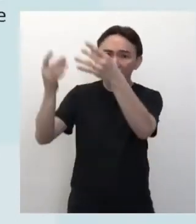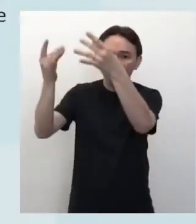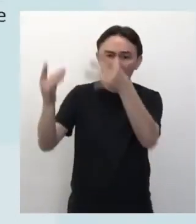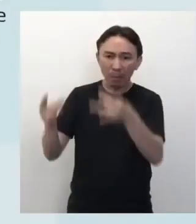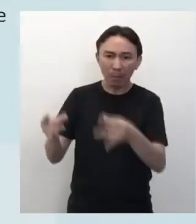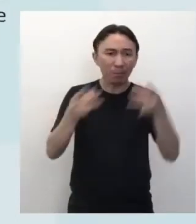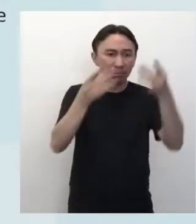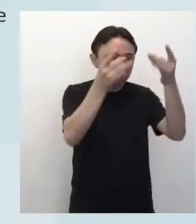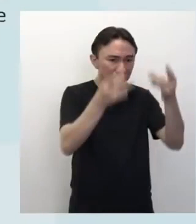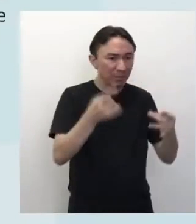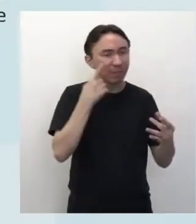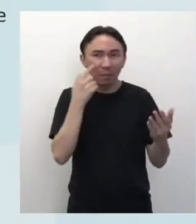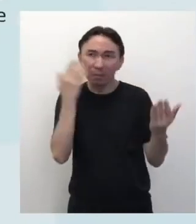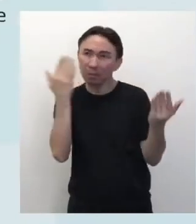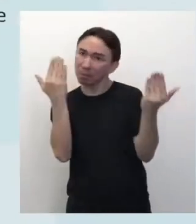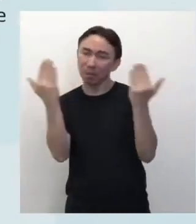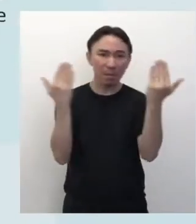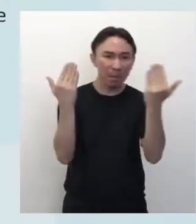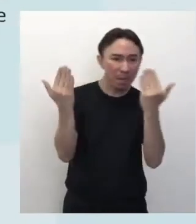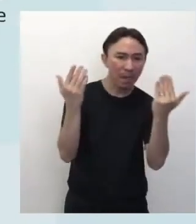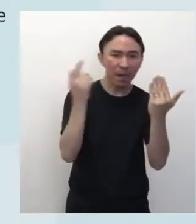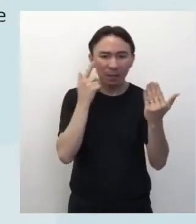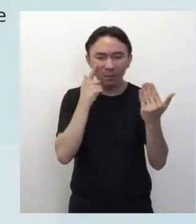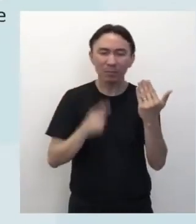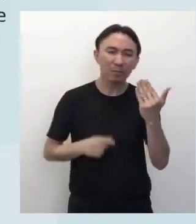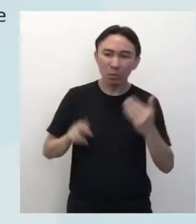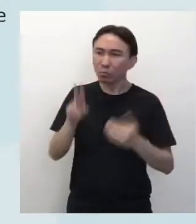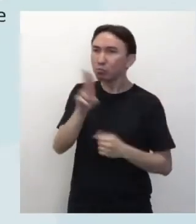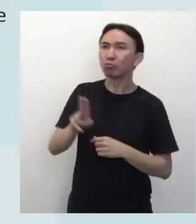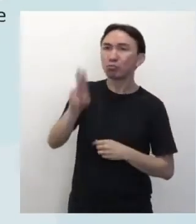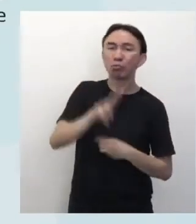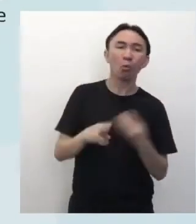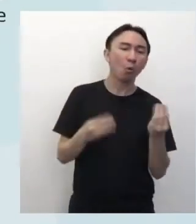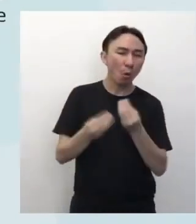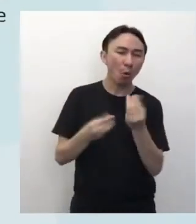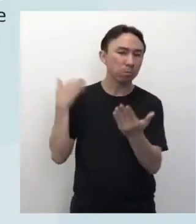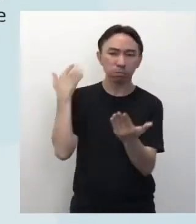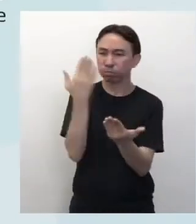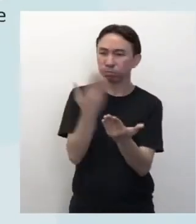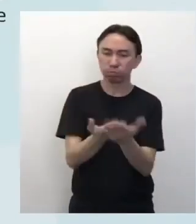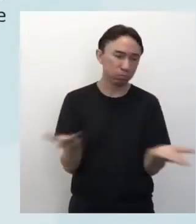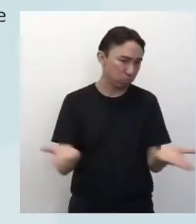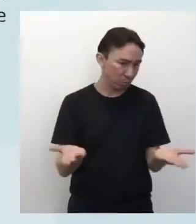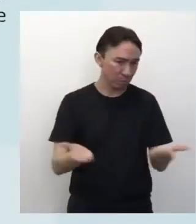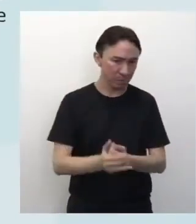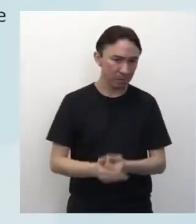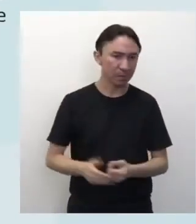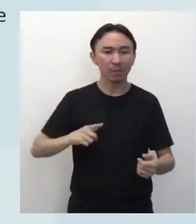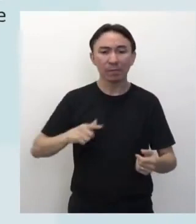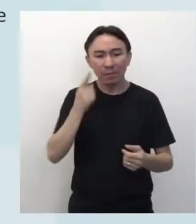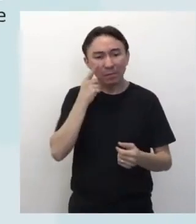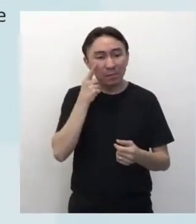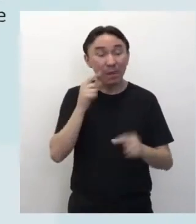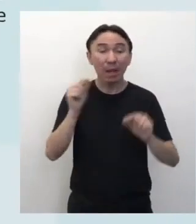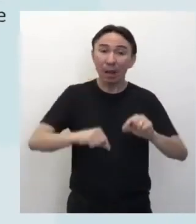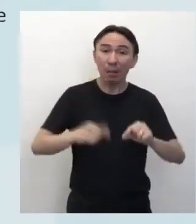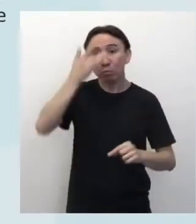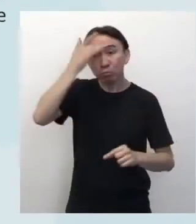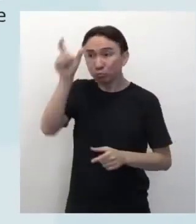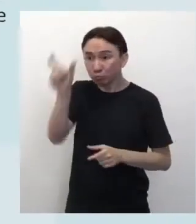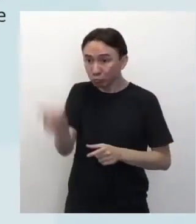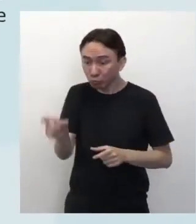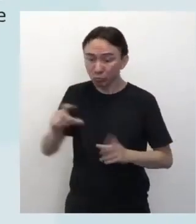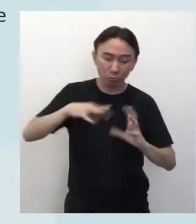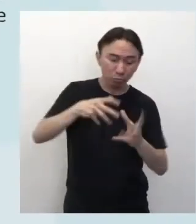vivência e os usos desses lugares em diferentes tempos. Então a gente tem aí a unidade temática, o sujeito e seu lugar no mundo, e o objeto de